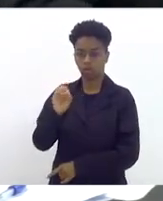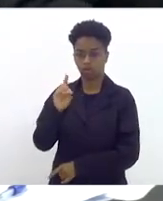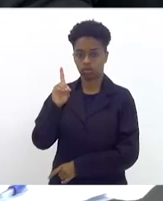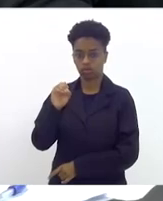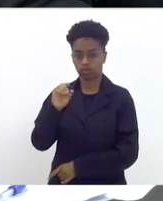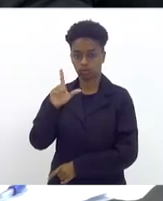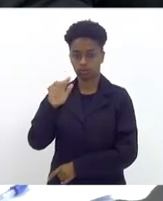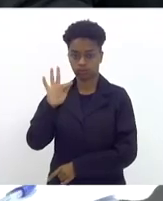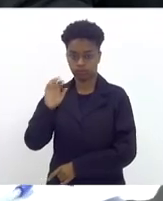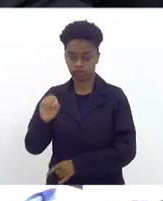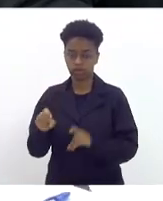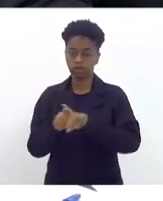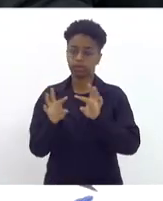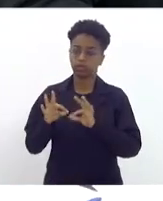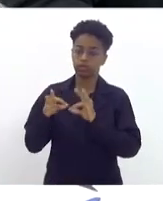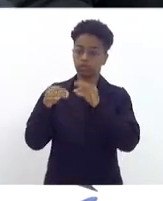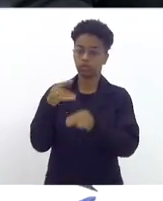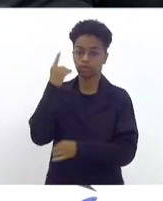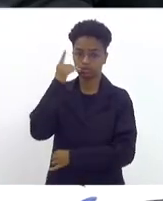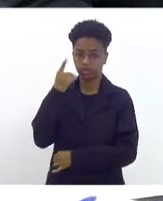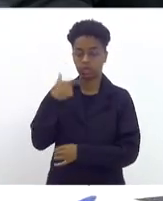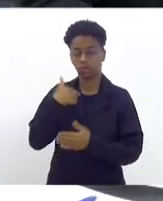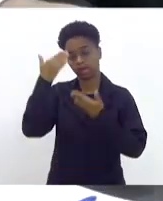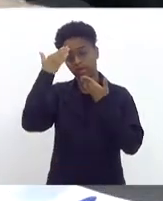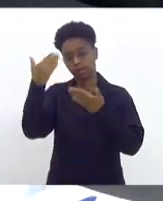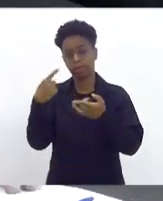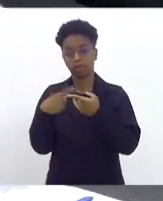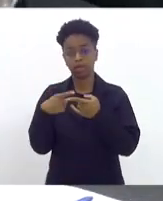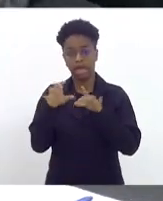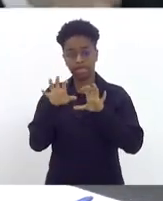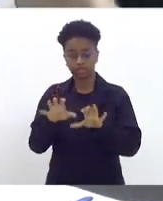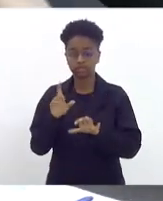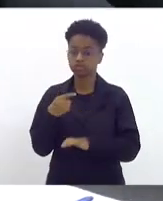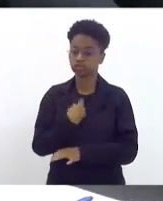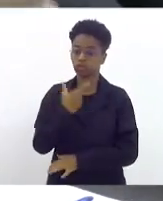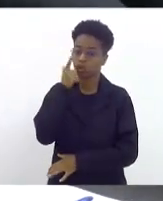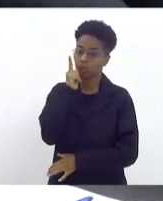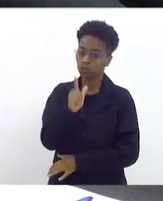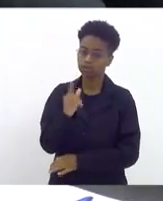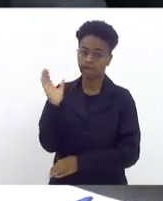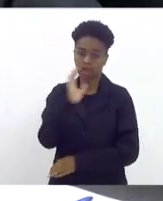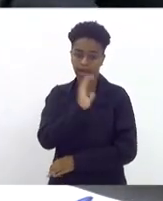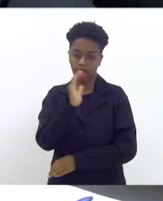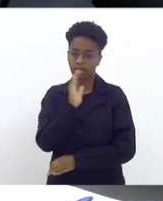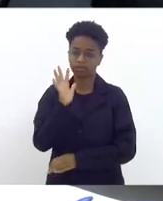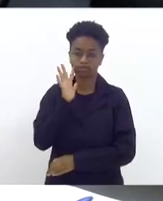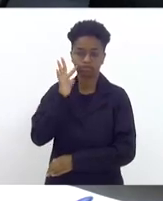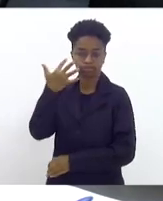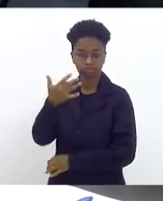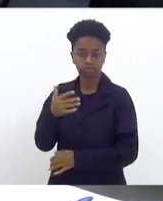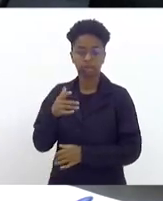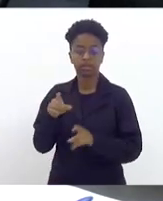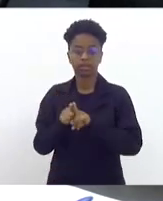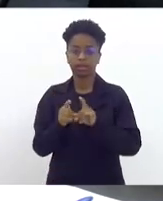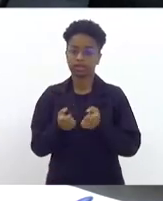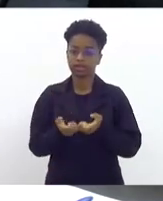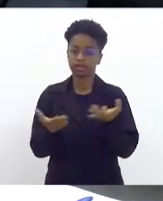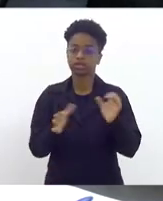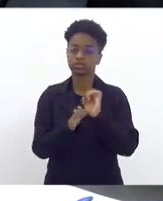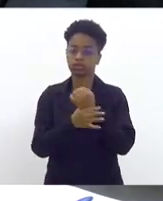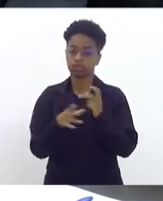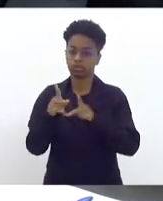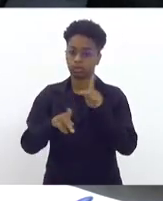deputados então quero agradecer muito porque dessa forma a gente constrói traz agilidade traz segurança a população do Rio de Janeiro